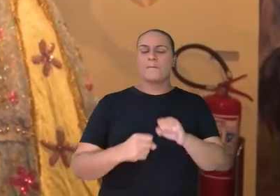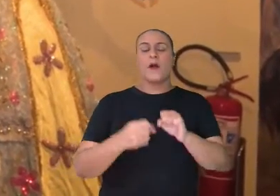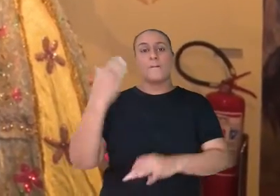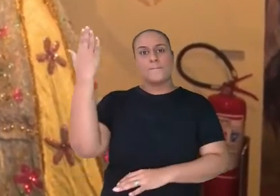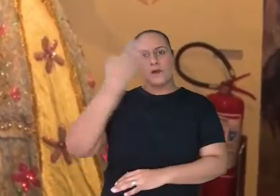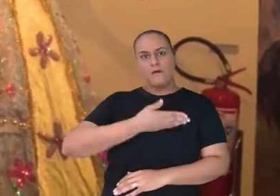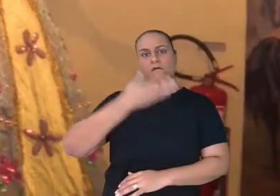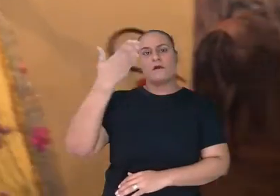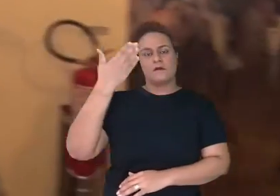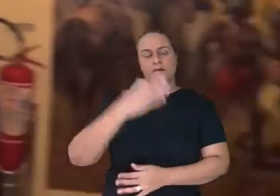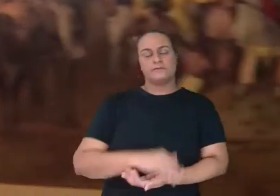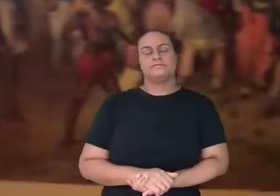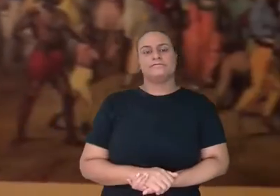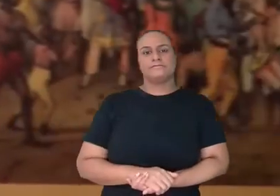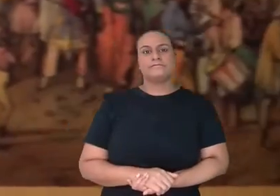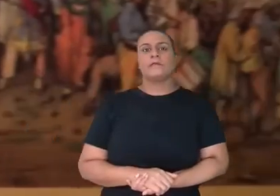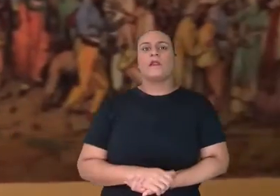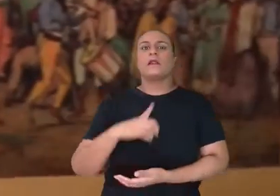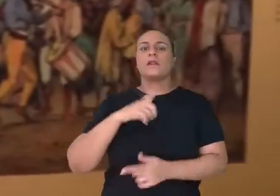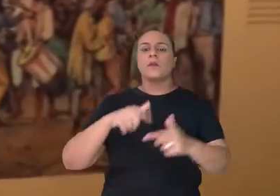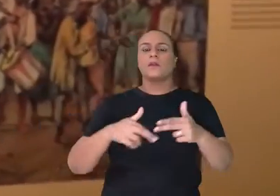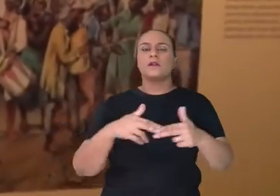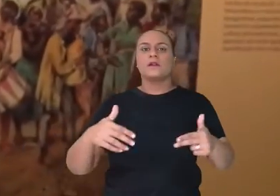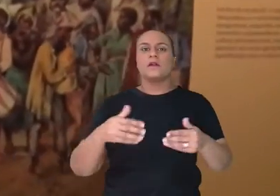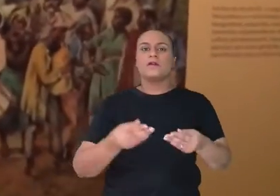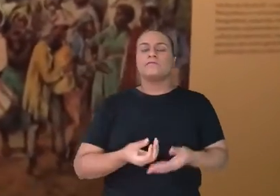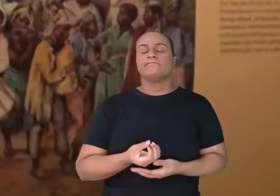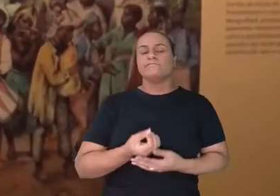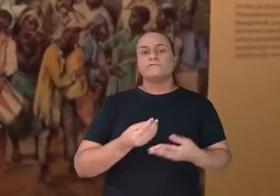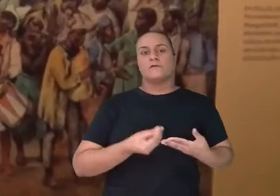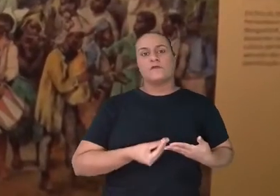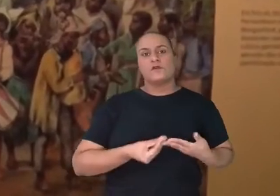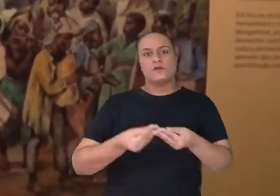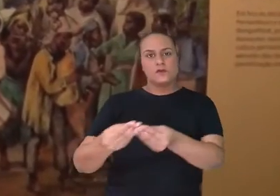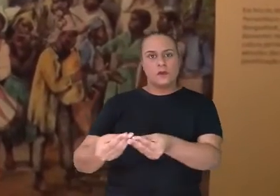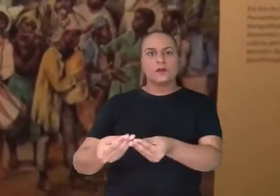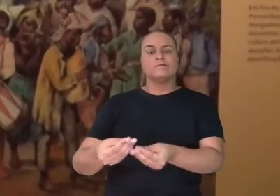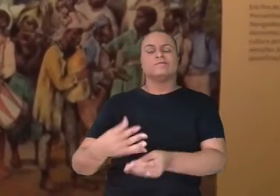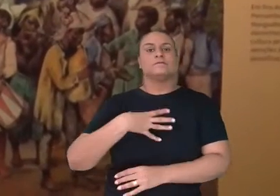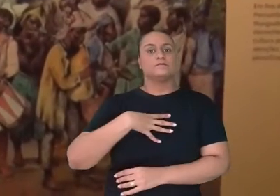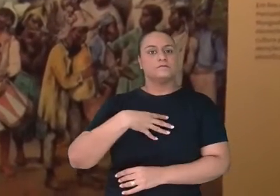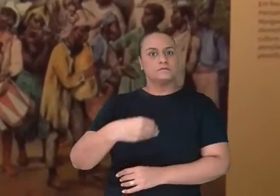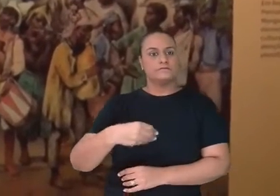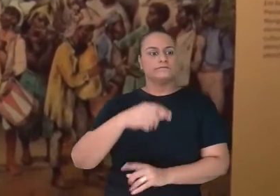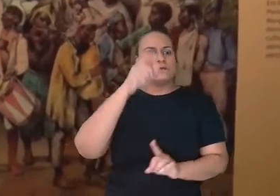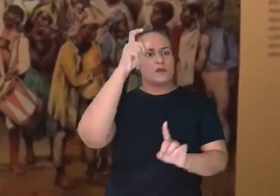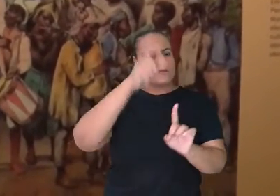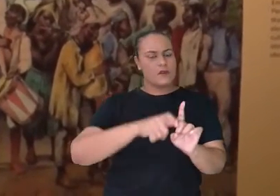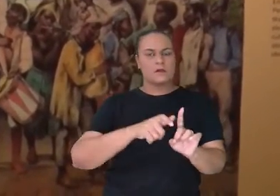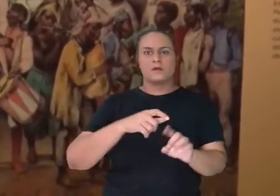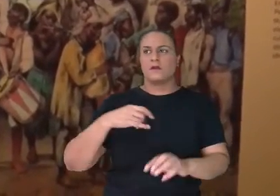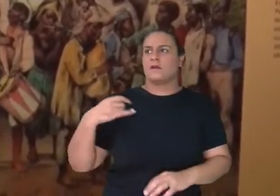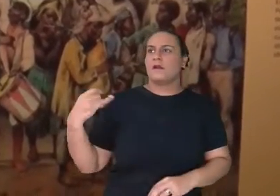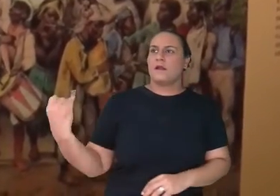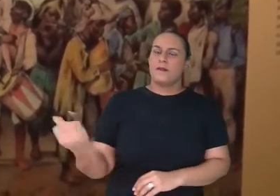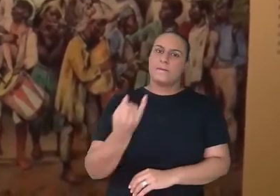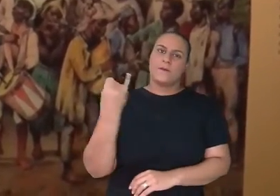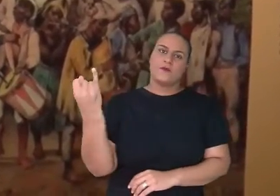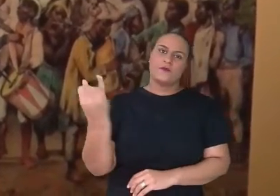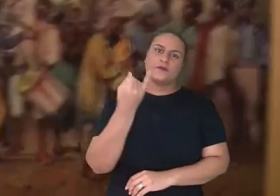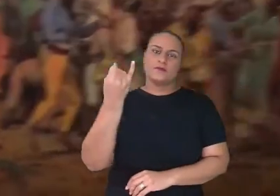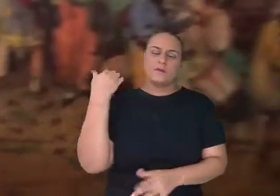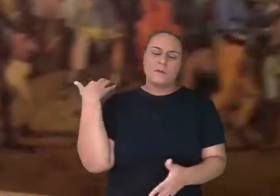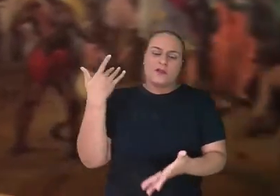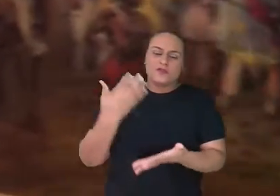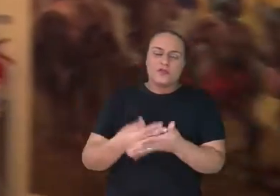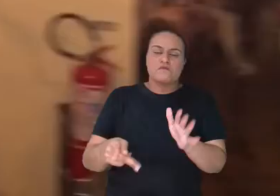um acervo que foi doado pela filha de Dona Santa, que é uma figura importantíssima para a história dos